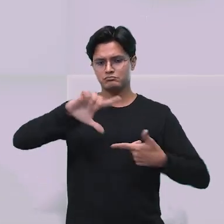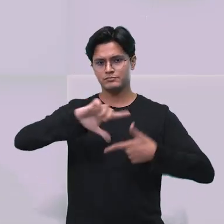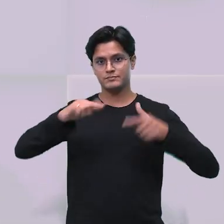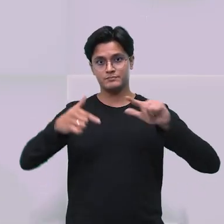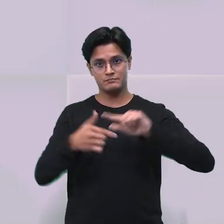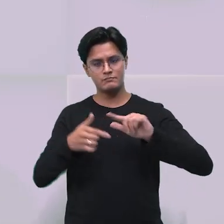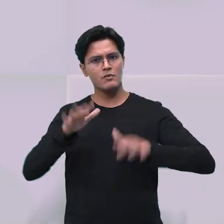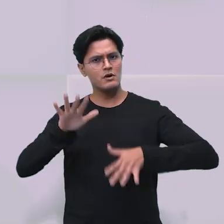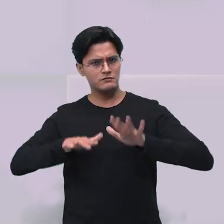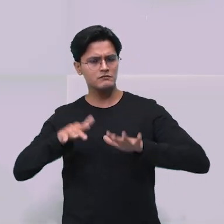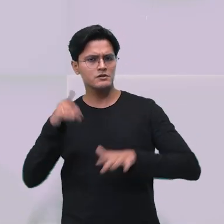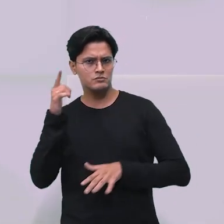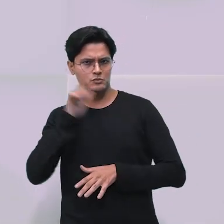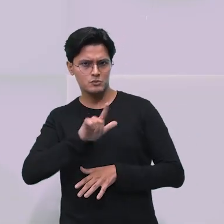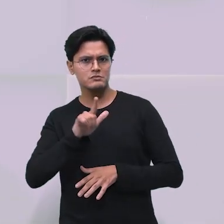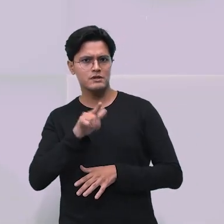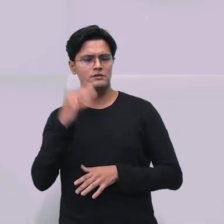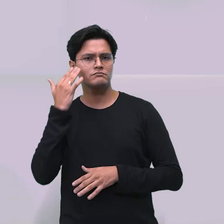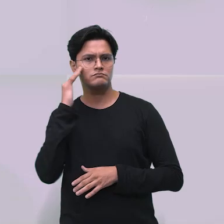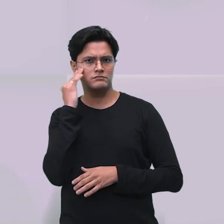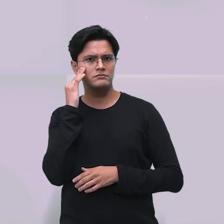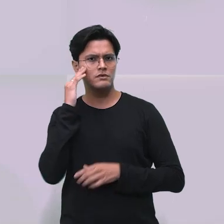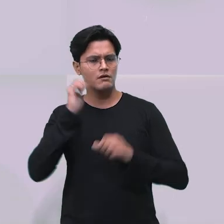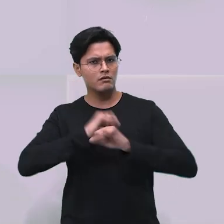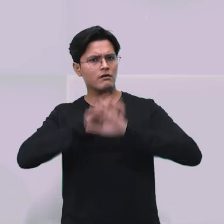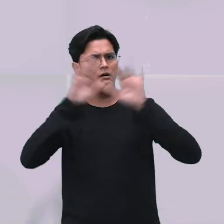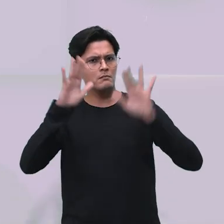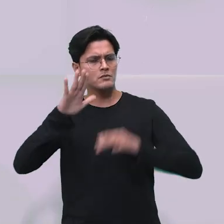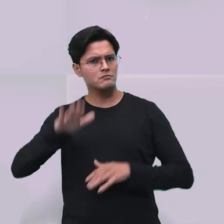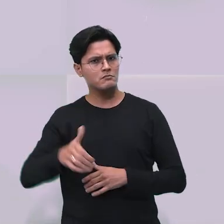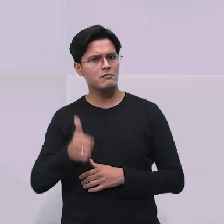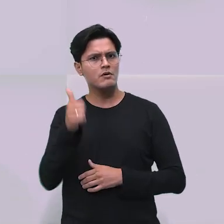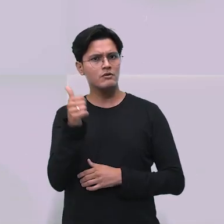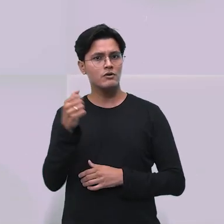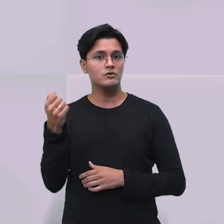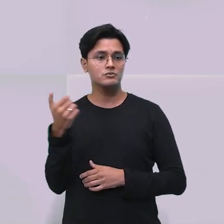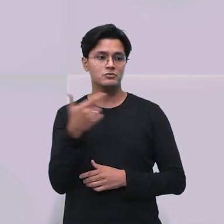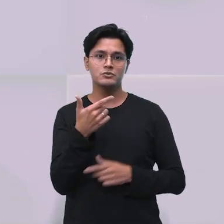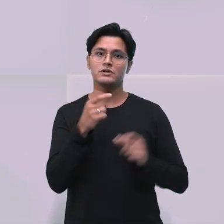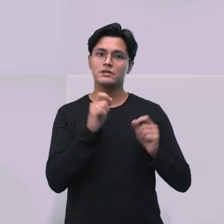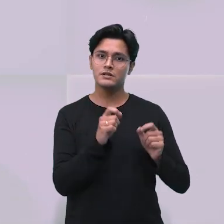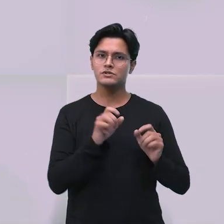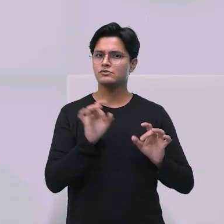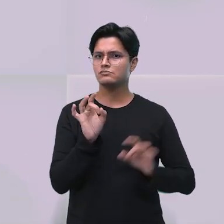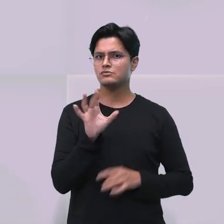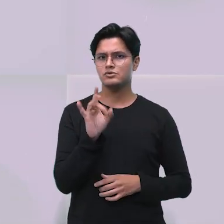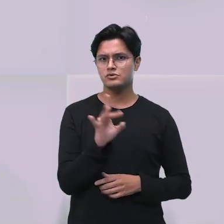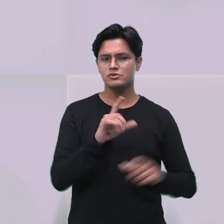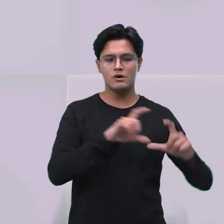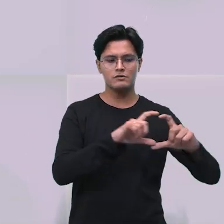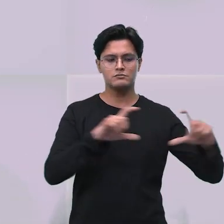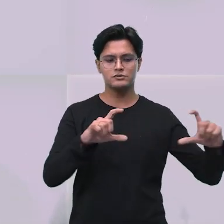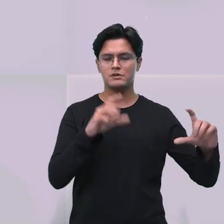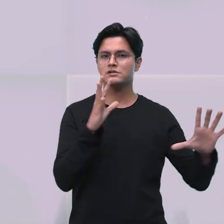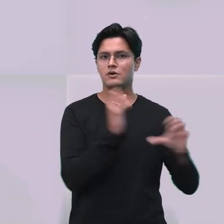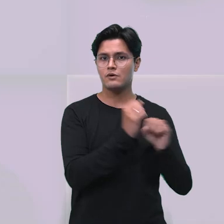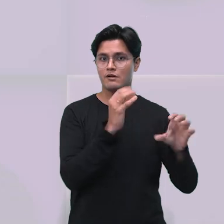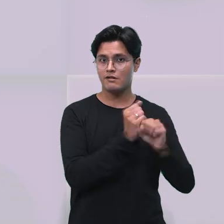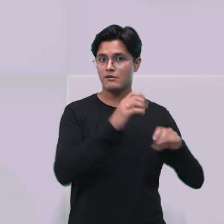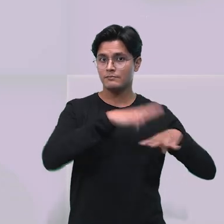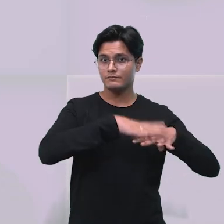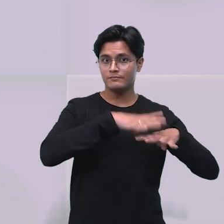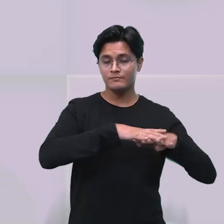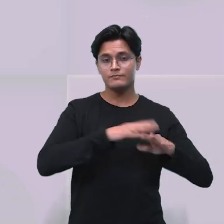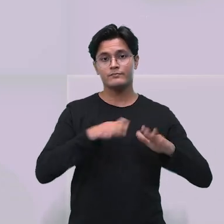às vezes você consegue entender melhor do que se você representá-la de forma matemática, tá? Então a gente está trabalhando